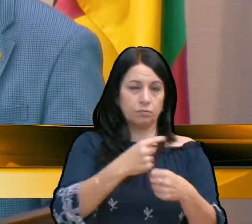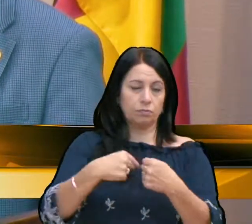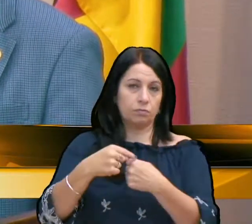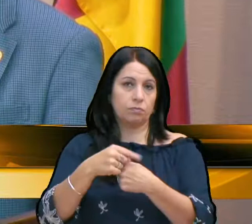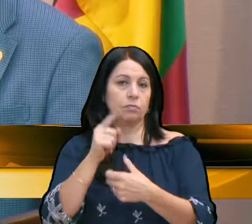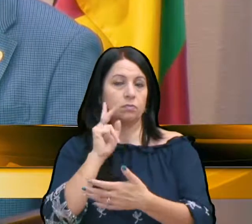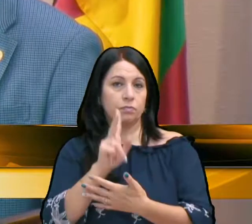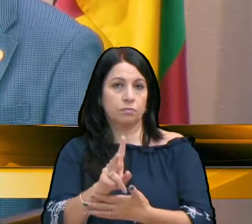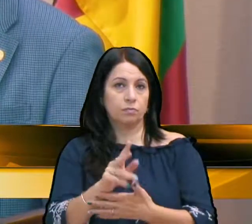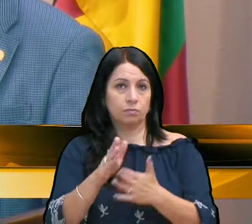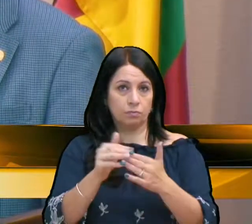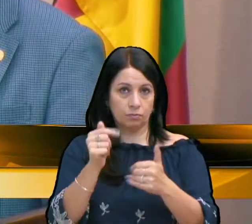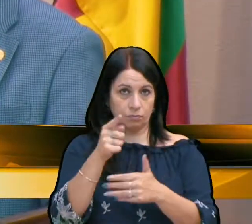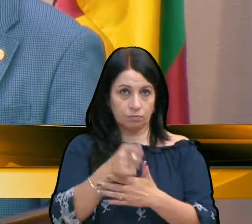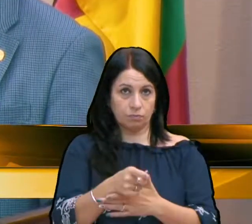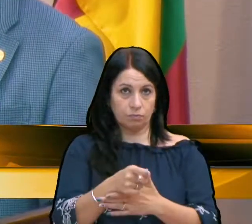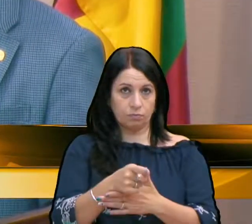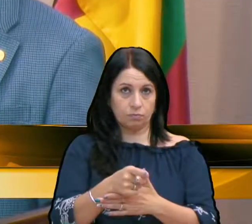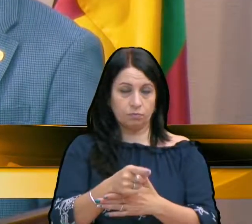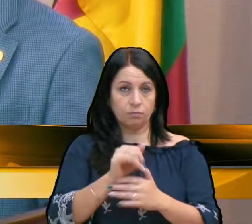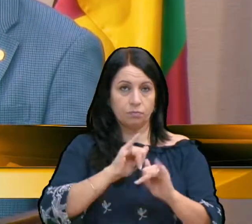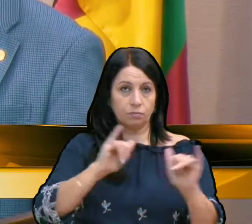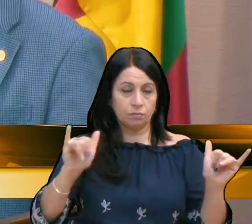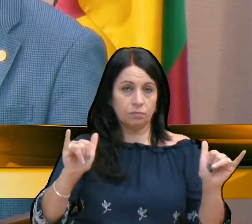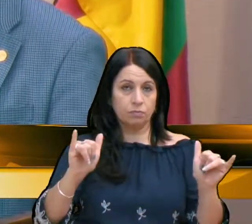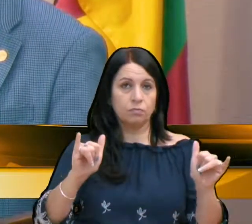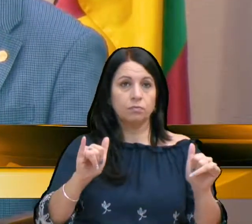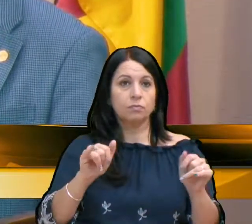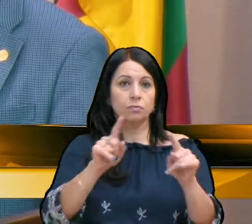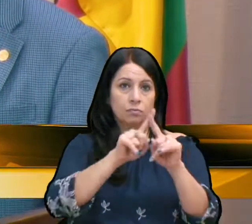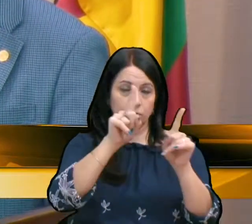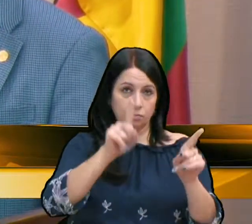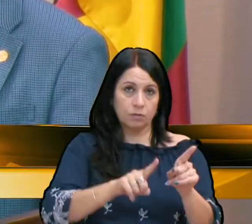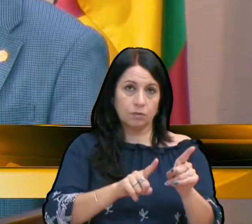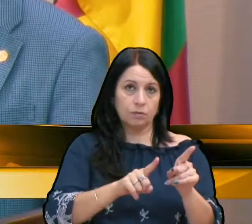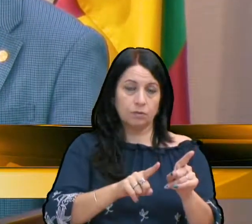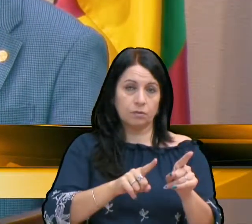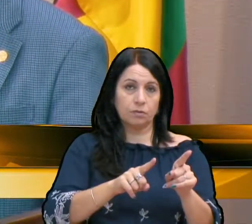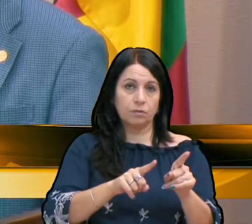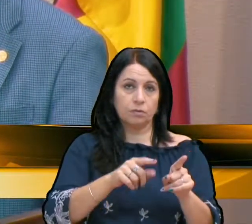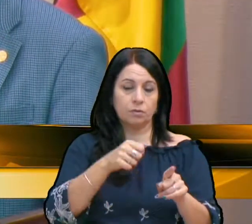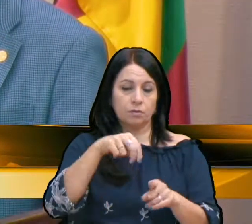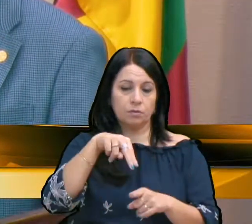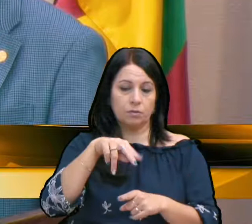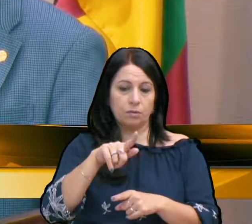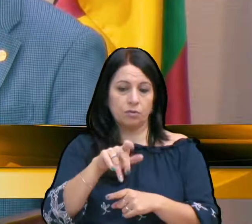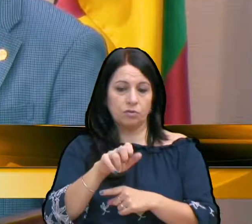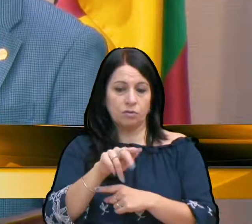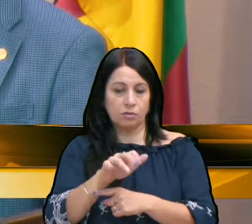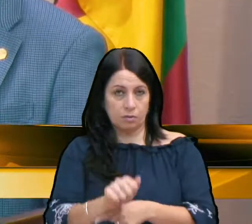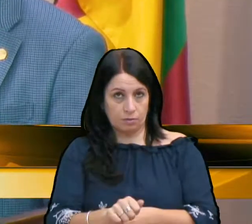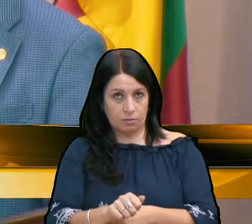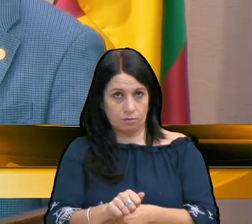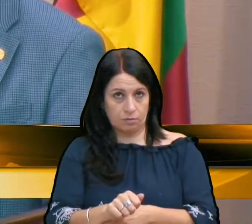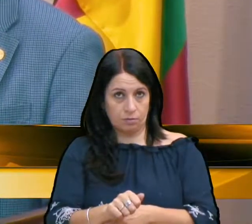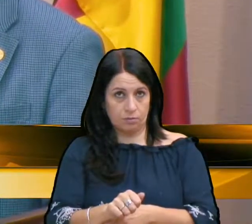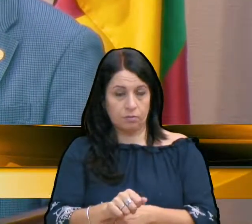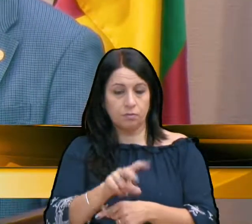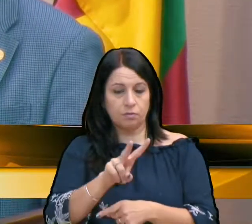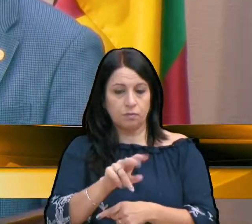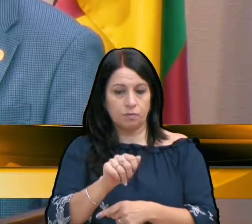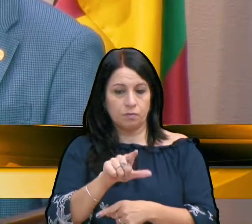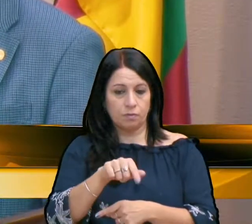município, solicitamos que sejam comunicados às servidoras senhora Angelita Ribeira Barbosa,